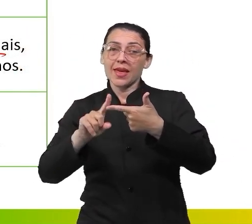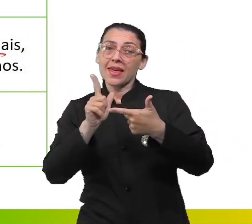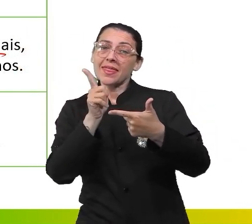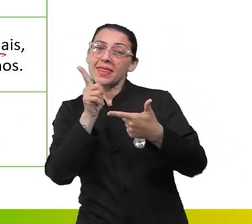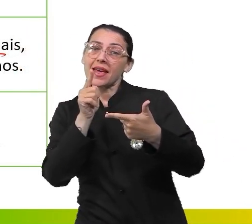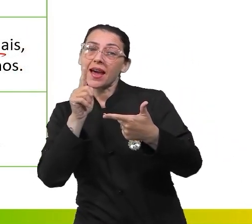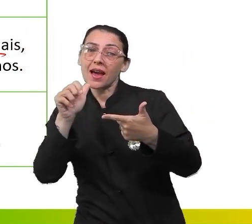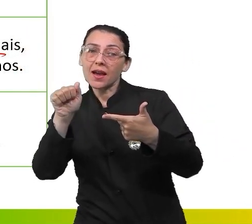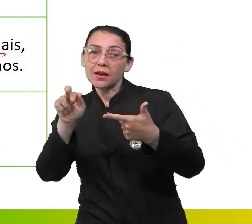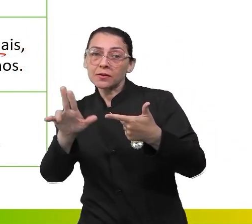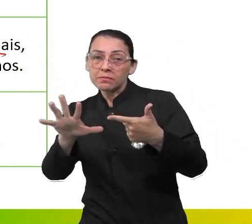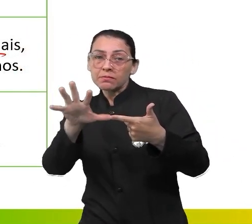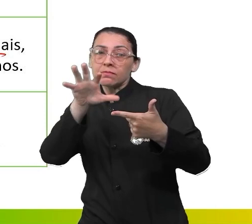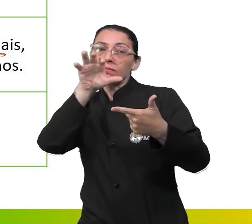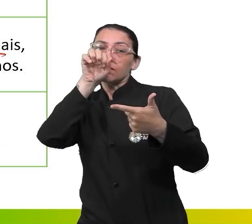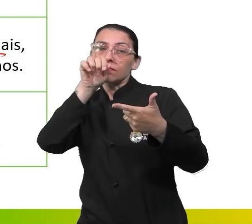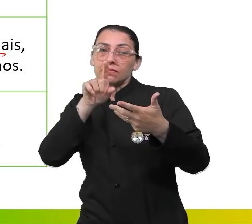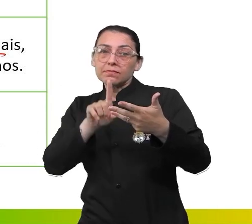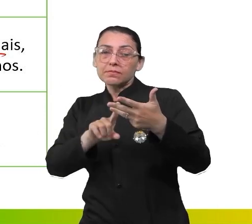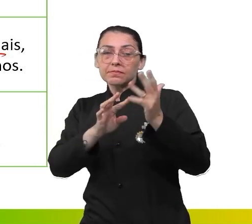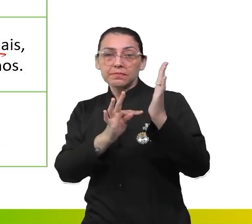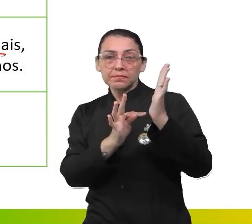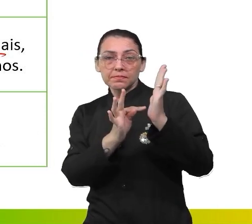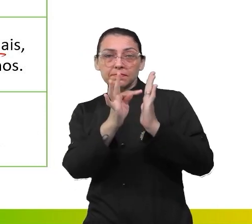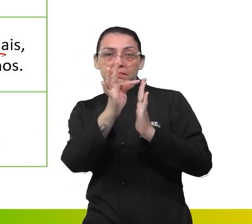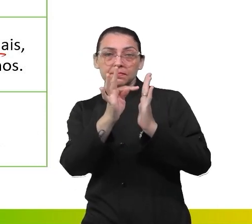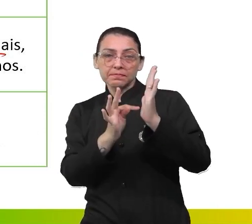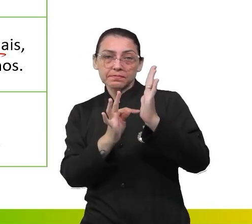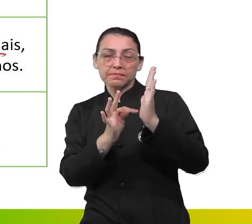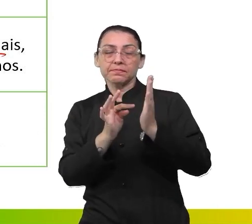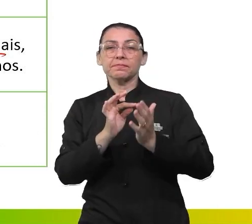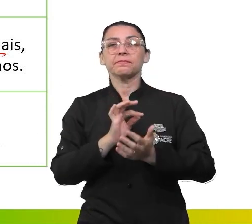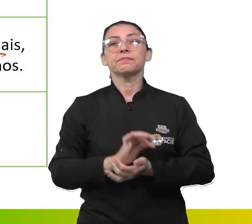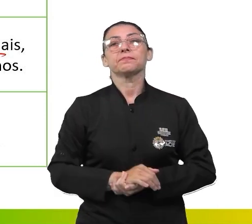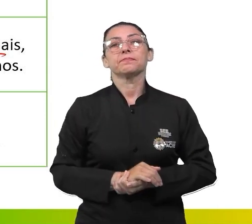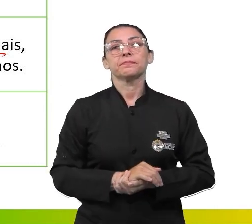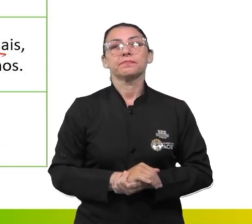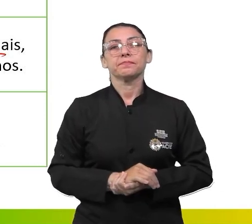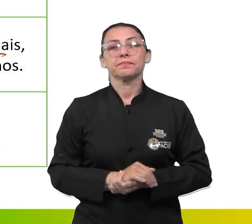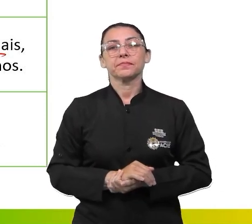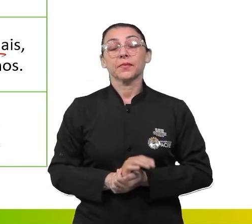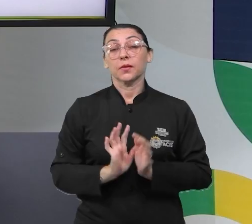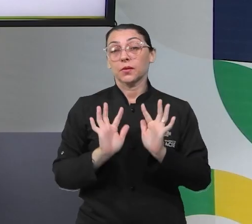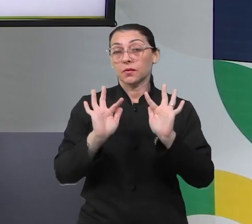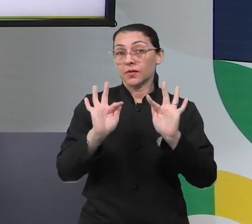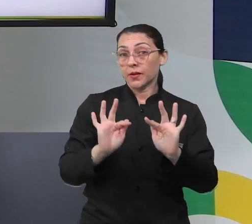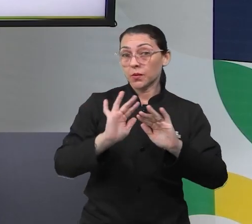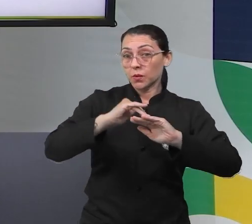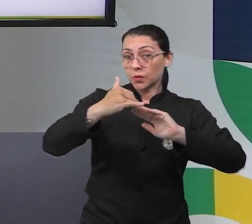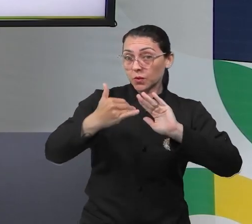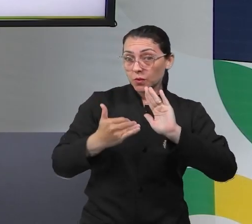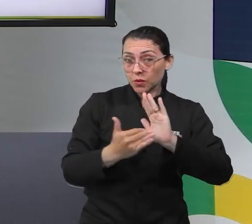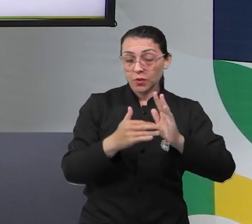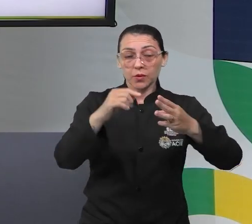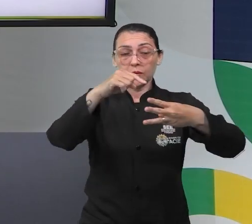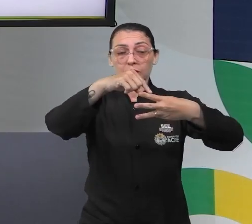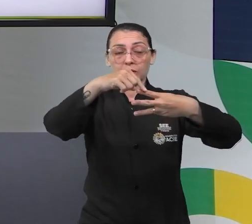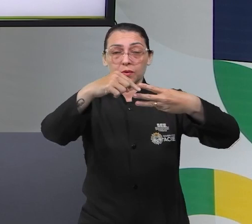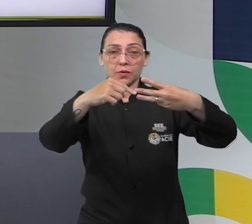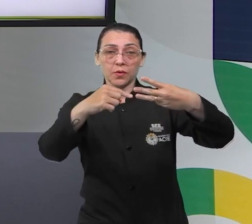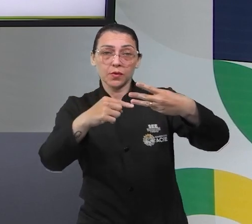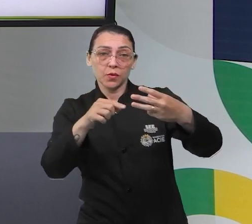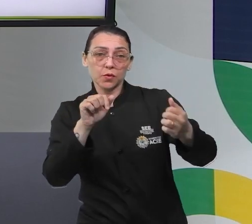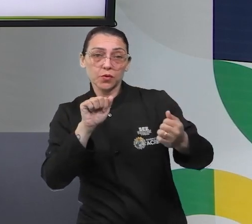sol, da água, do ar e até mesmo da temperatura. No final, todos esses